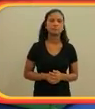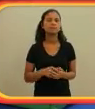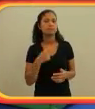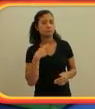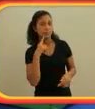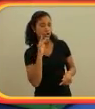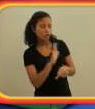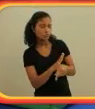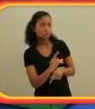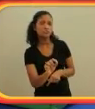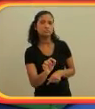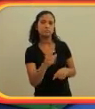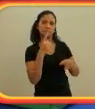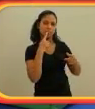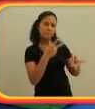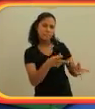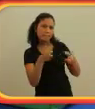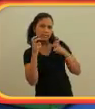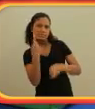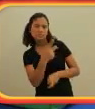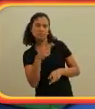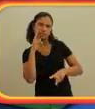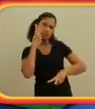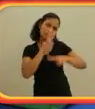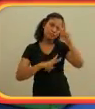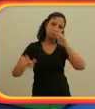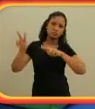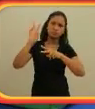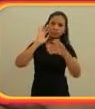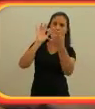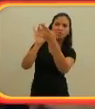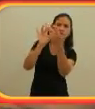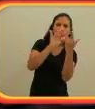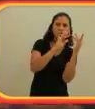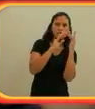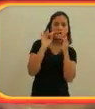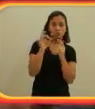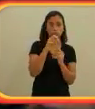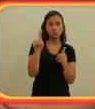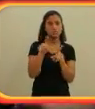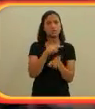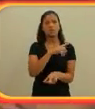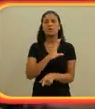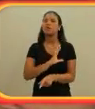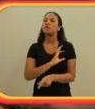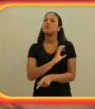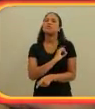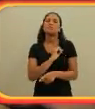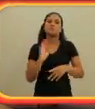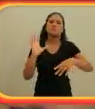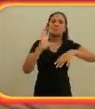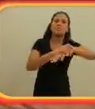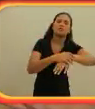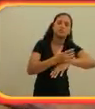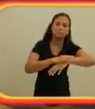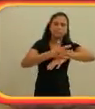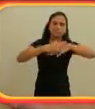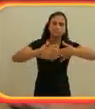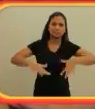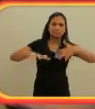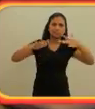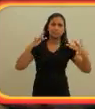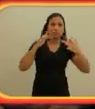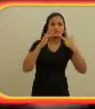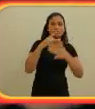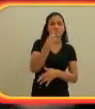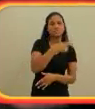na percepção dele de visual, de contato com o olhar. O violão também, ele adora de botar a